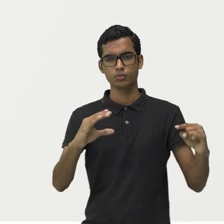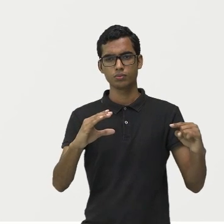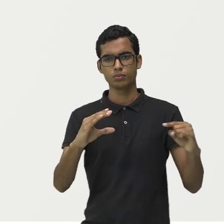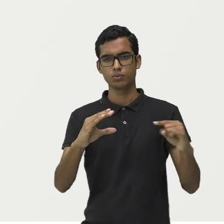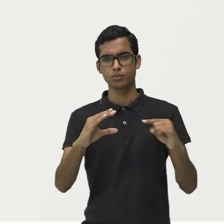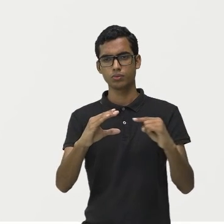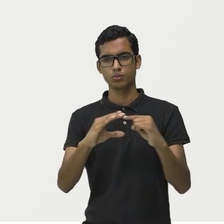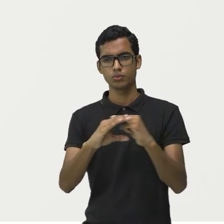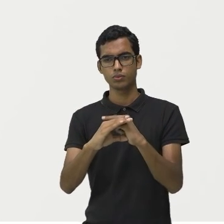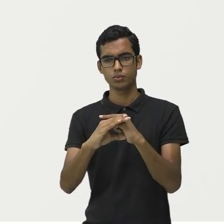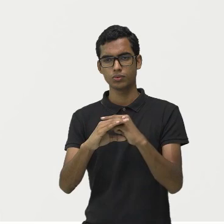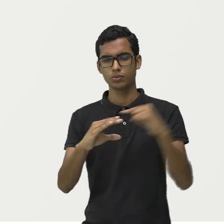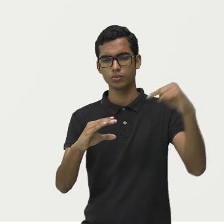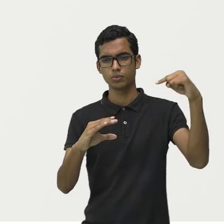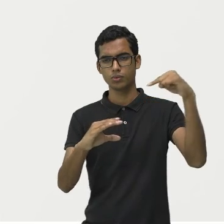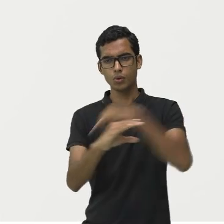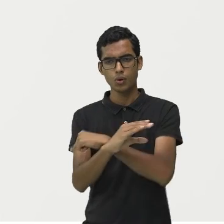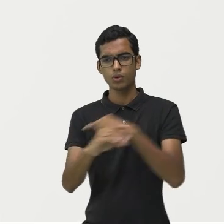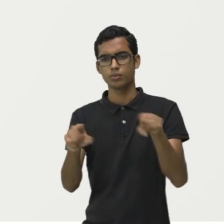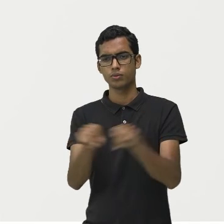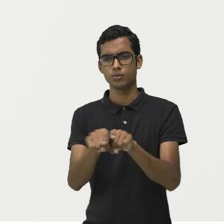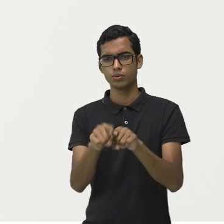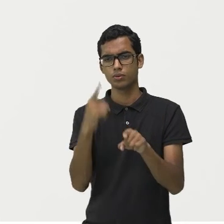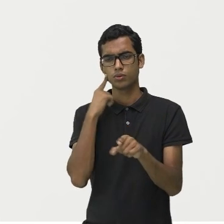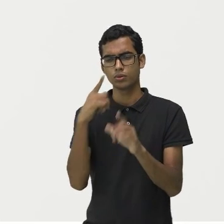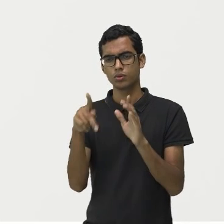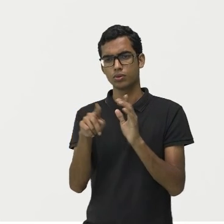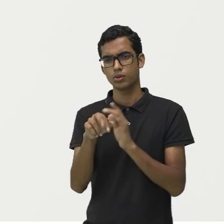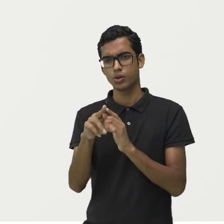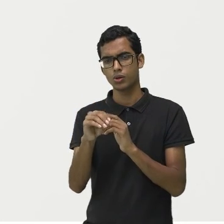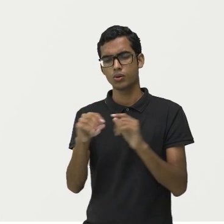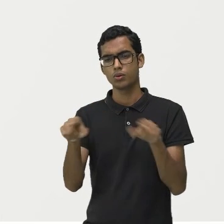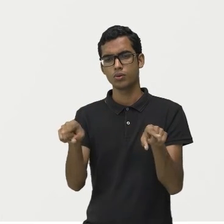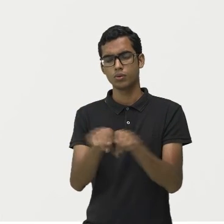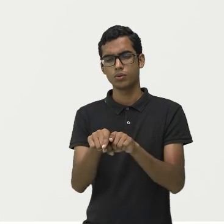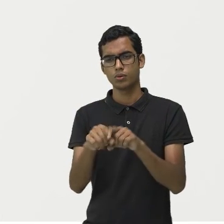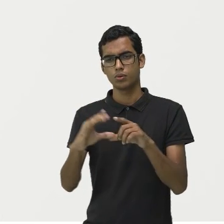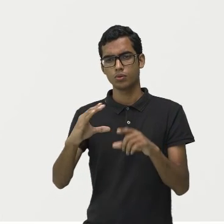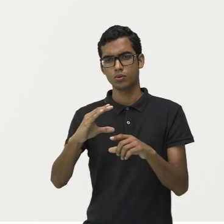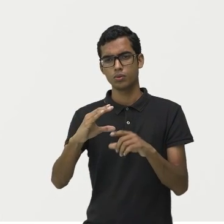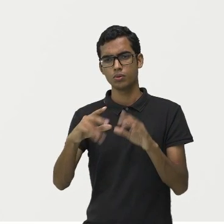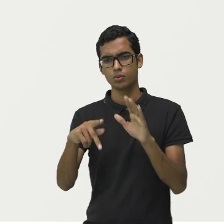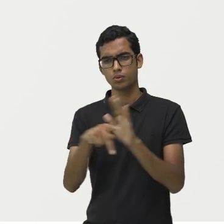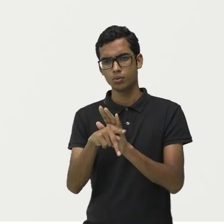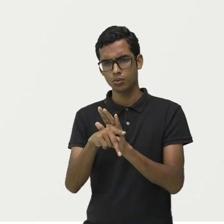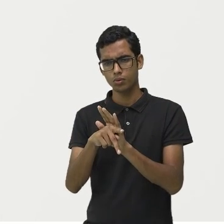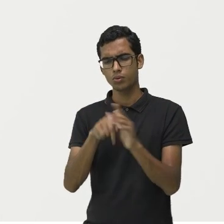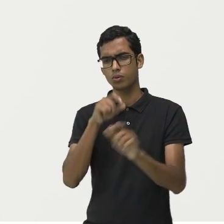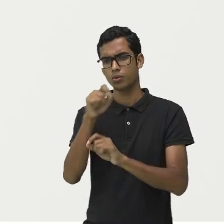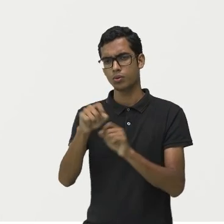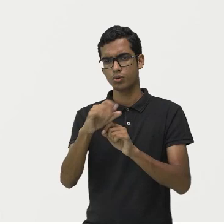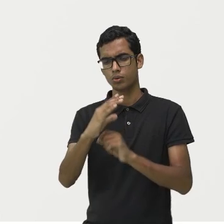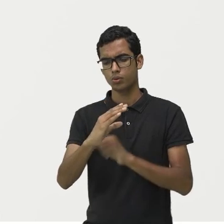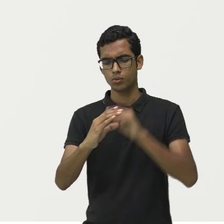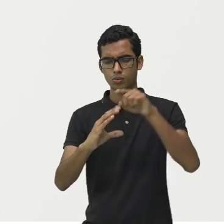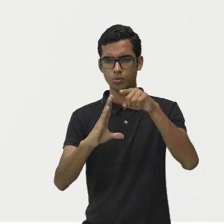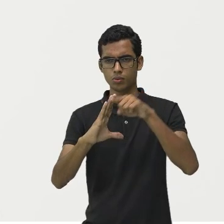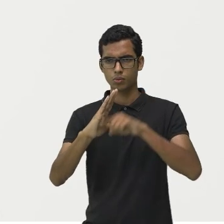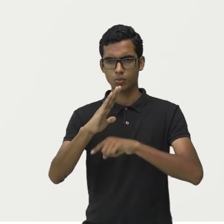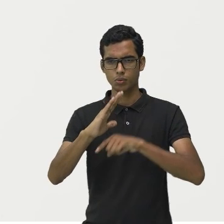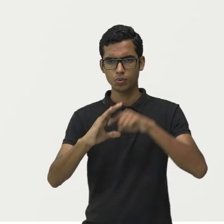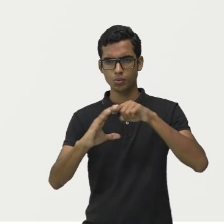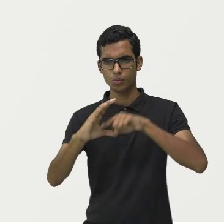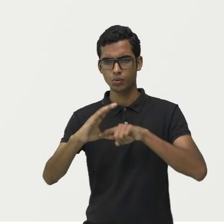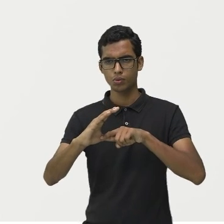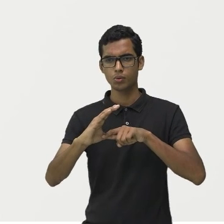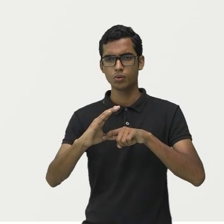foco, ok? E eu tenho também o raio que passa pelo centro de curvatura e reflete sobre si mesmo. Ele vai